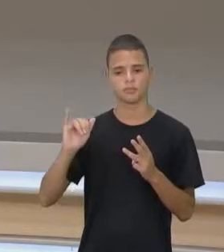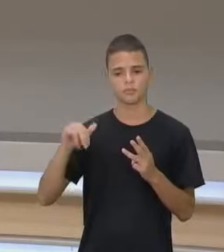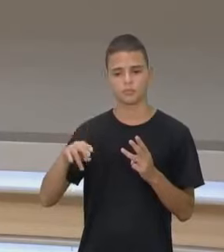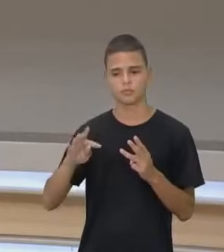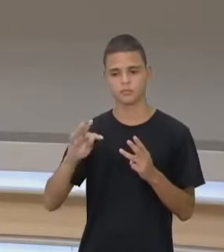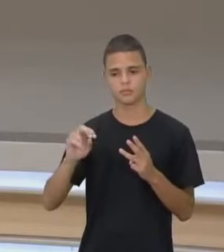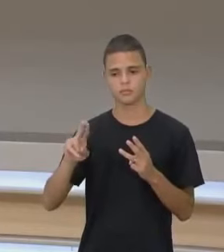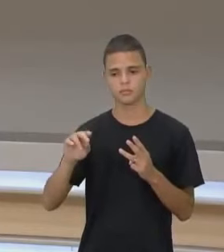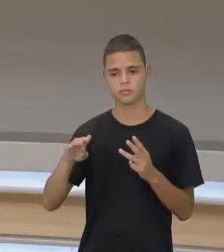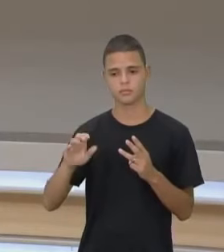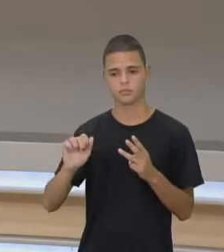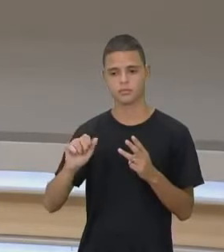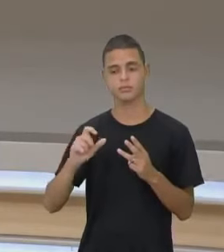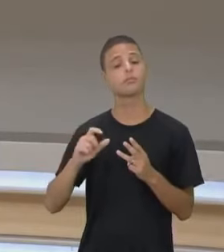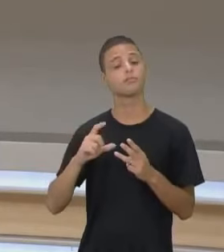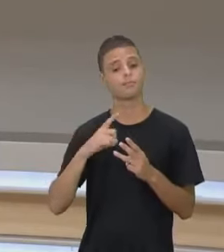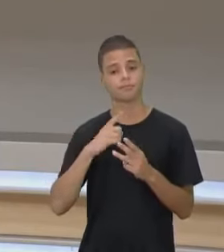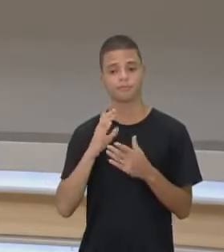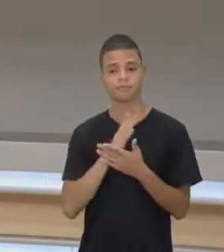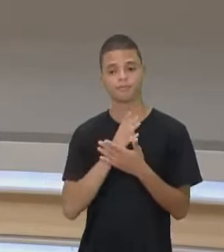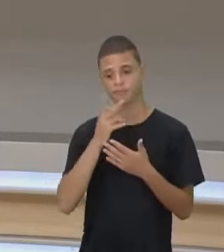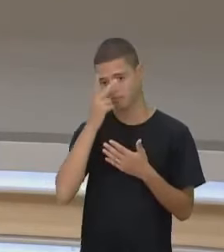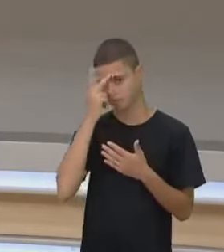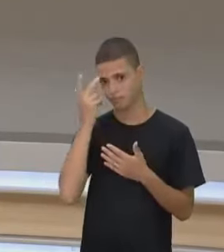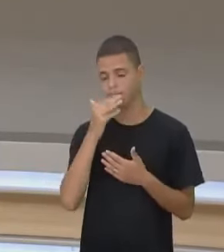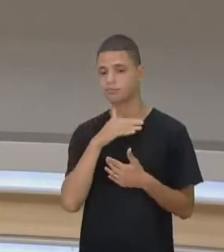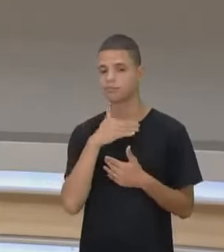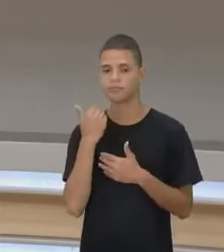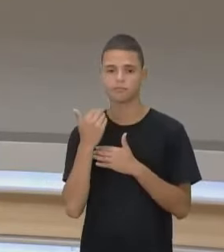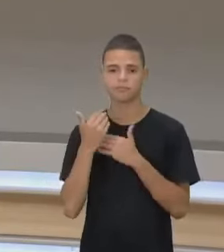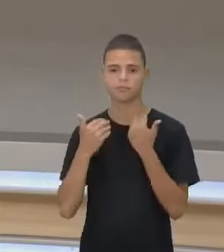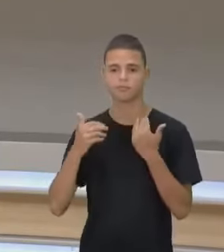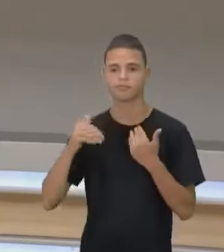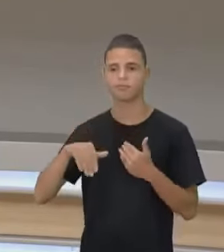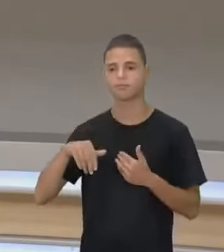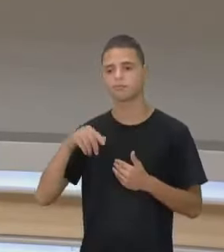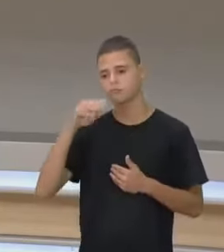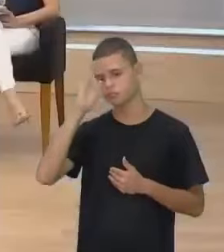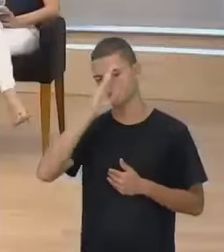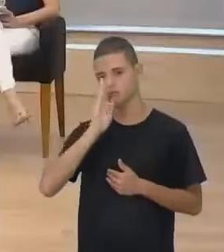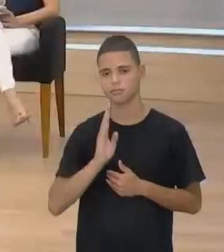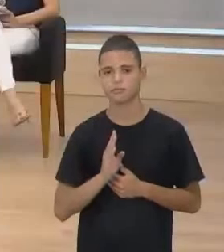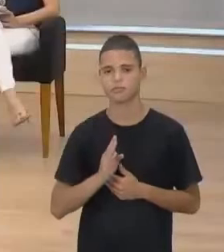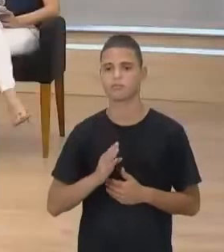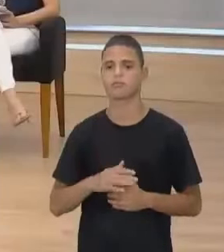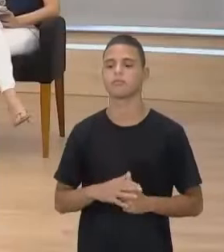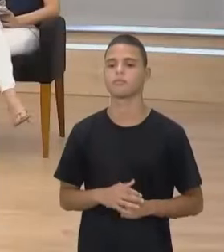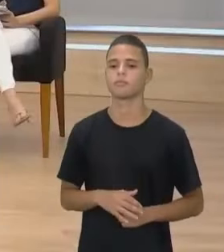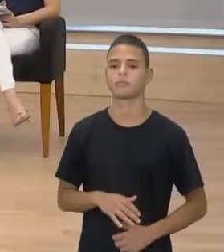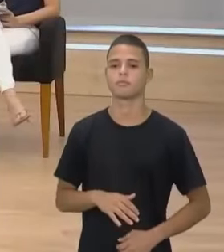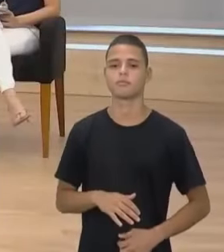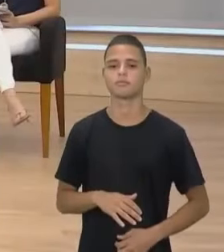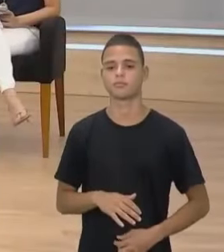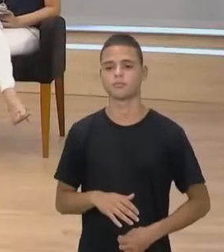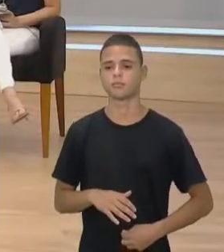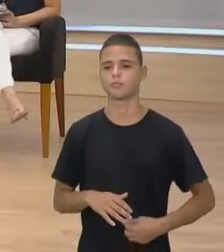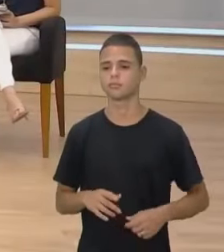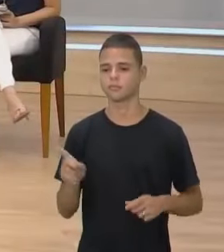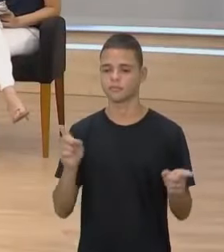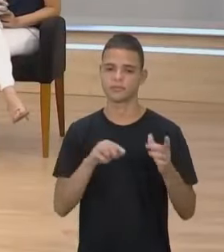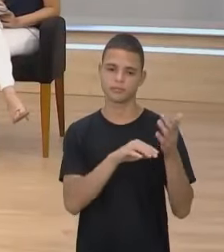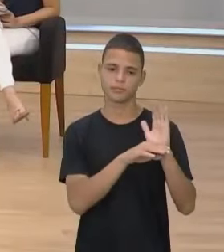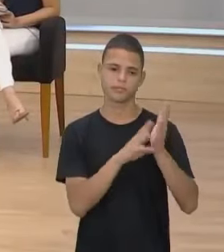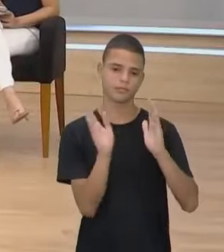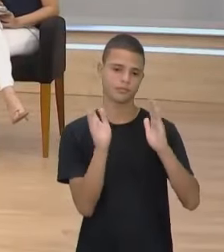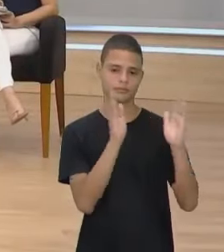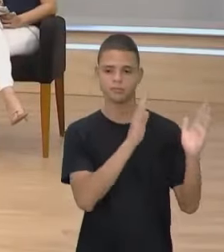inclusive tivemos vítimas fatais por tornado no Brasil. Então não é coisa só de americano, não é só naqueles filmes hollywoodianos, não né?